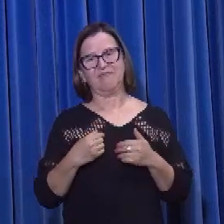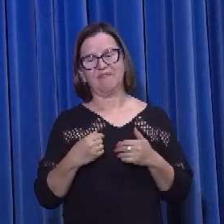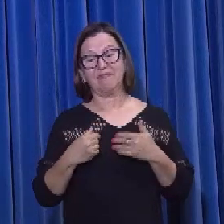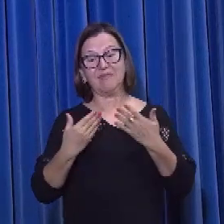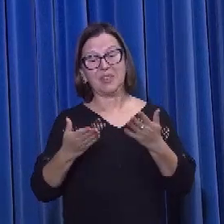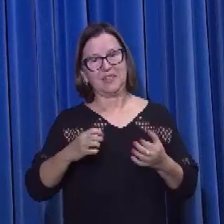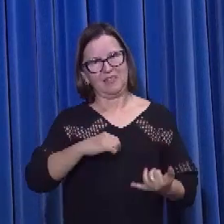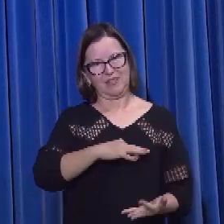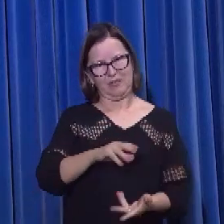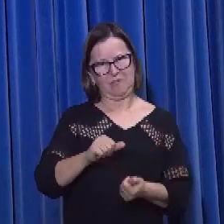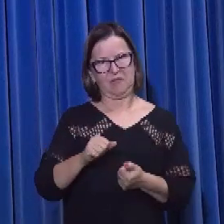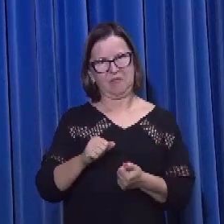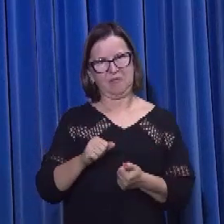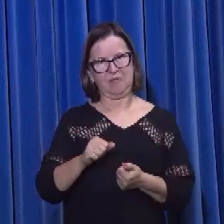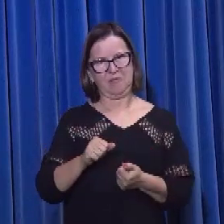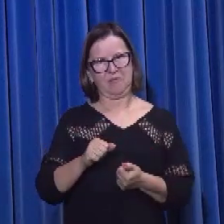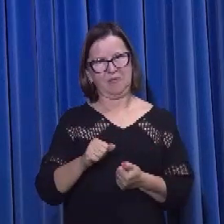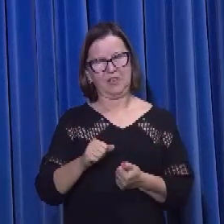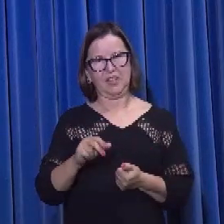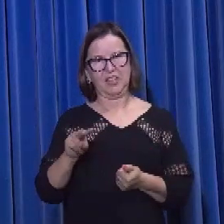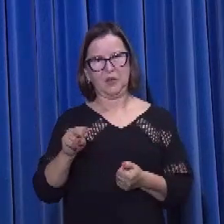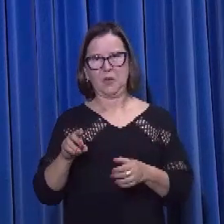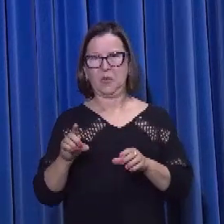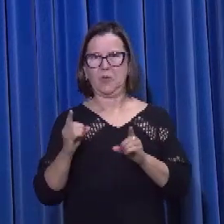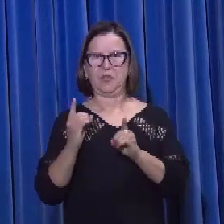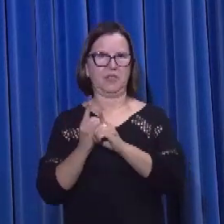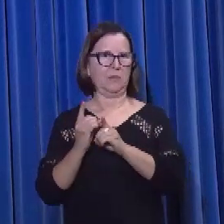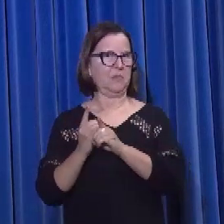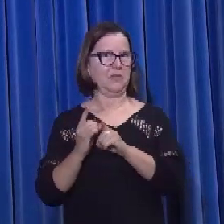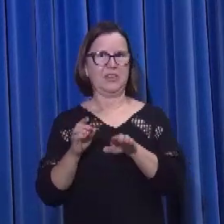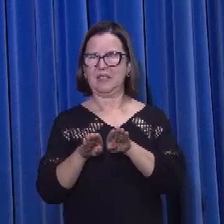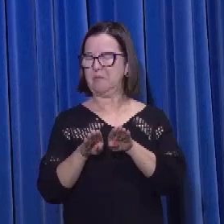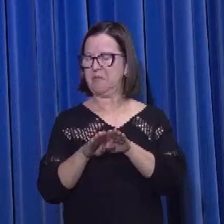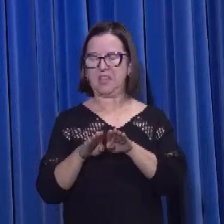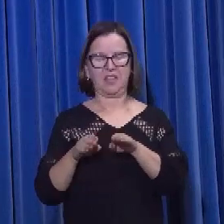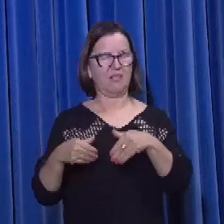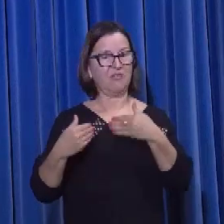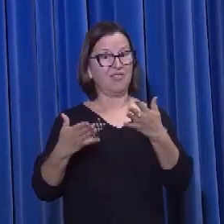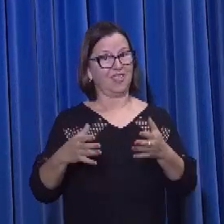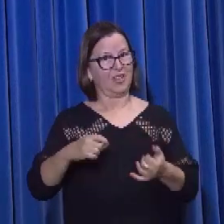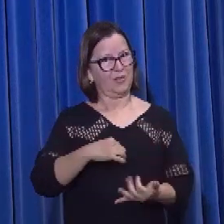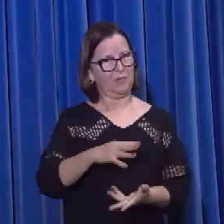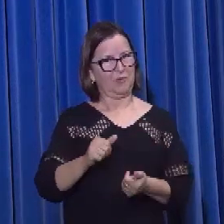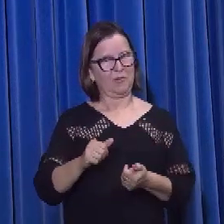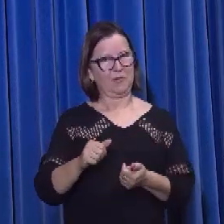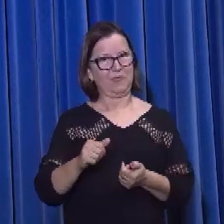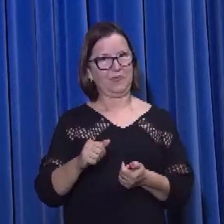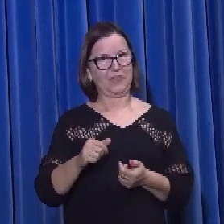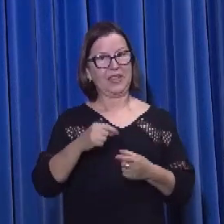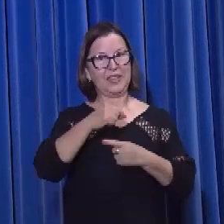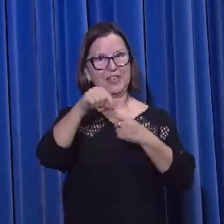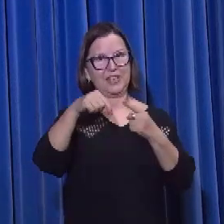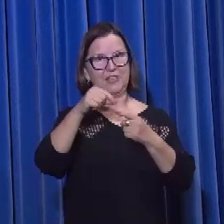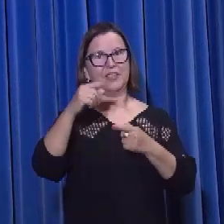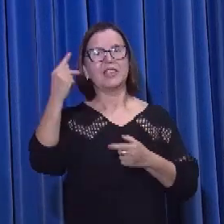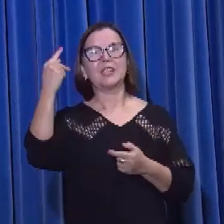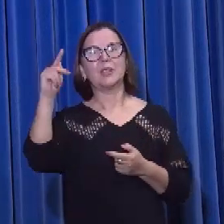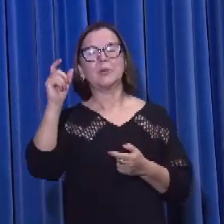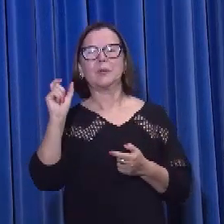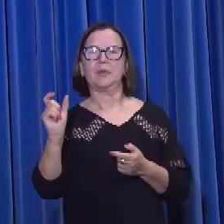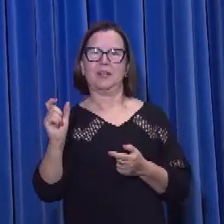na tua palavra. A tua palavra é a verdade. Ninguém pode